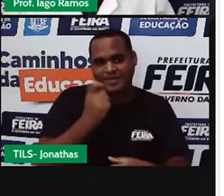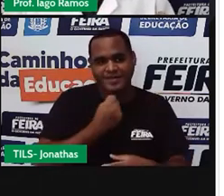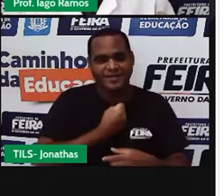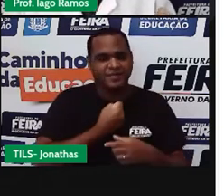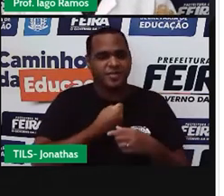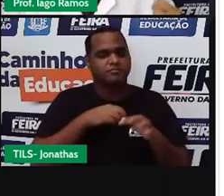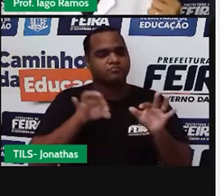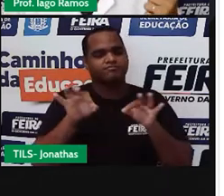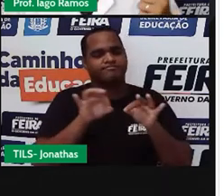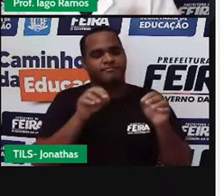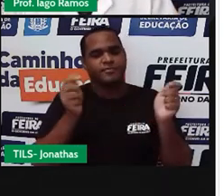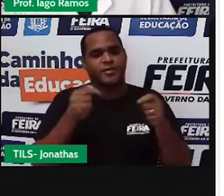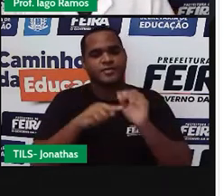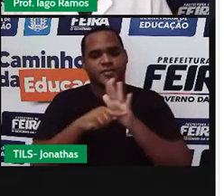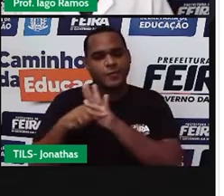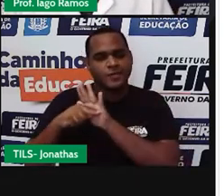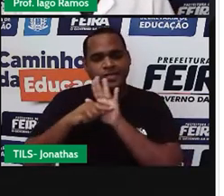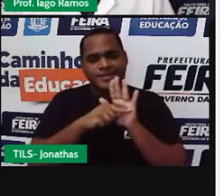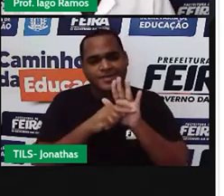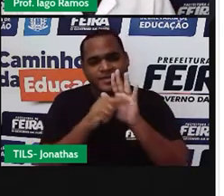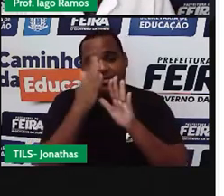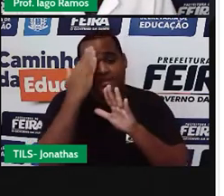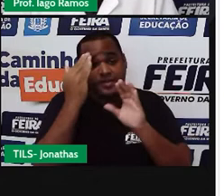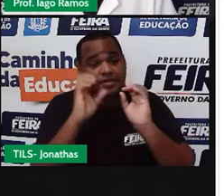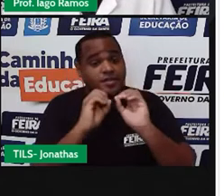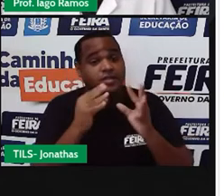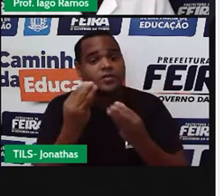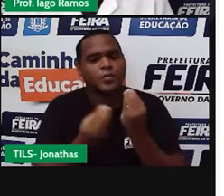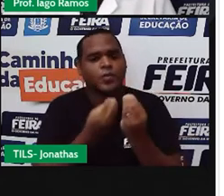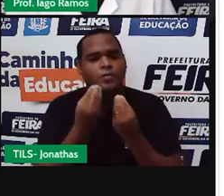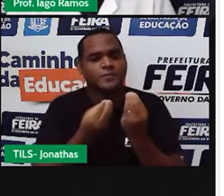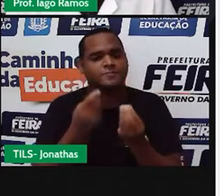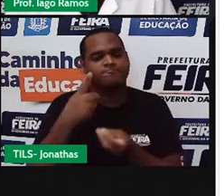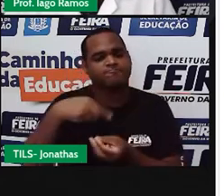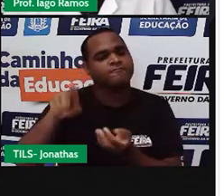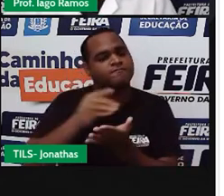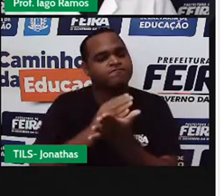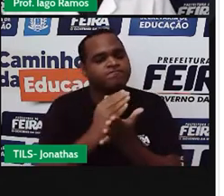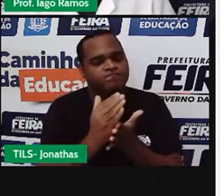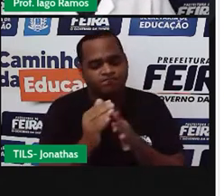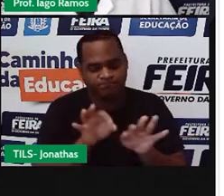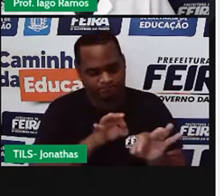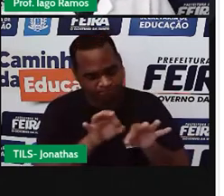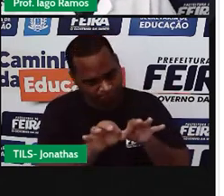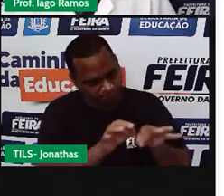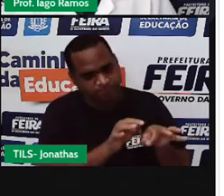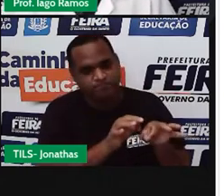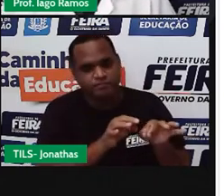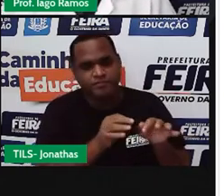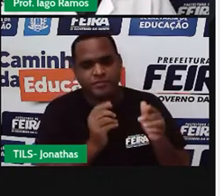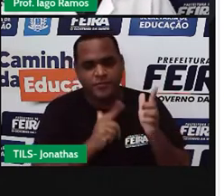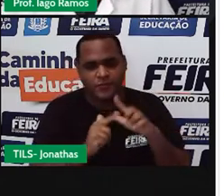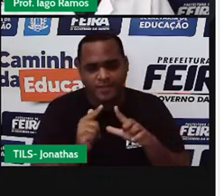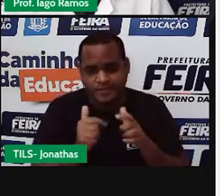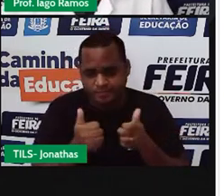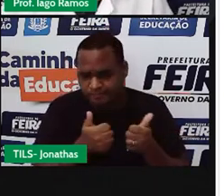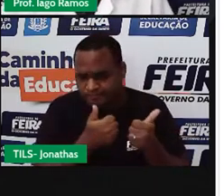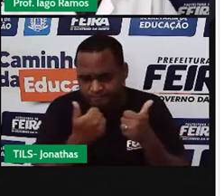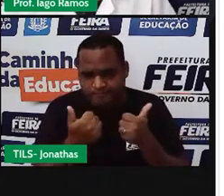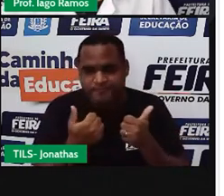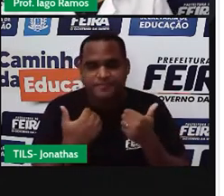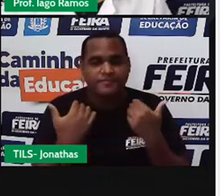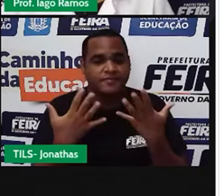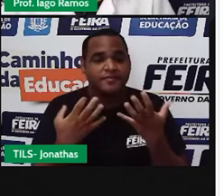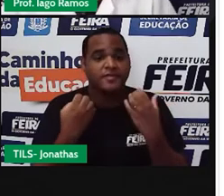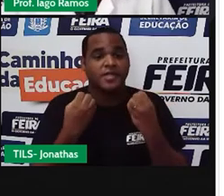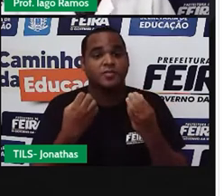a entender onde a gente começa a resolver as expressões numéricas bom